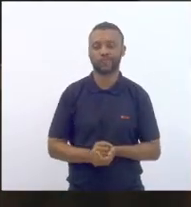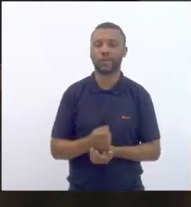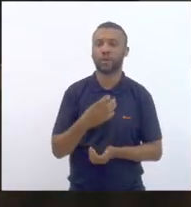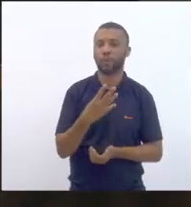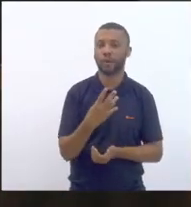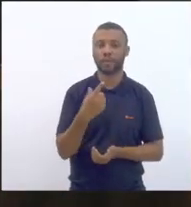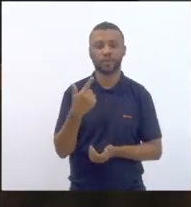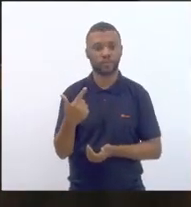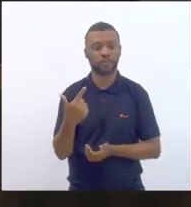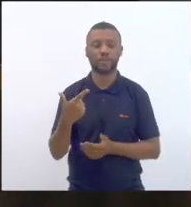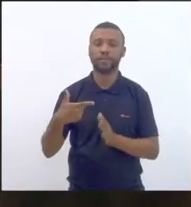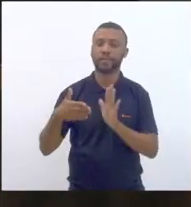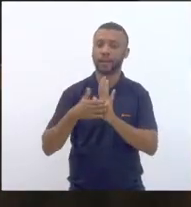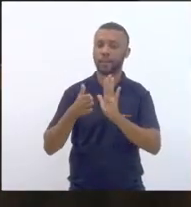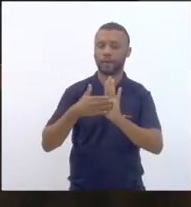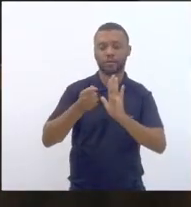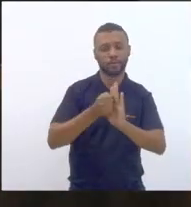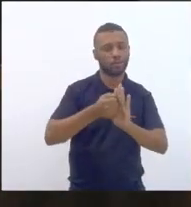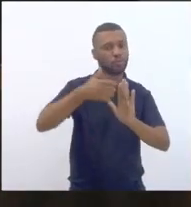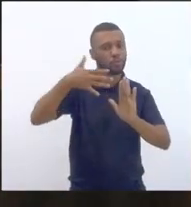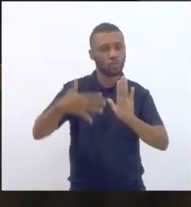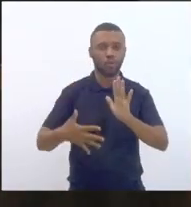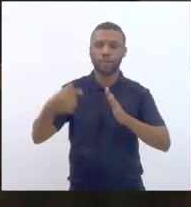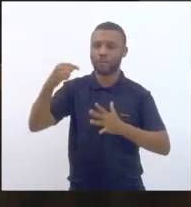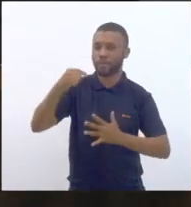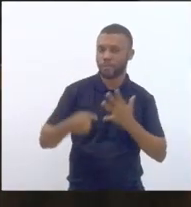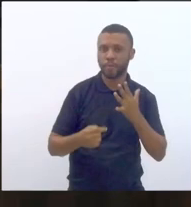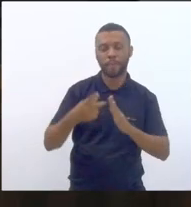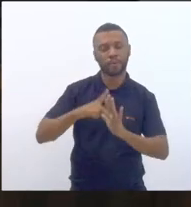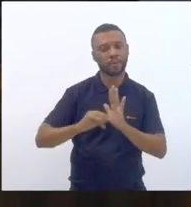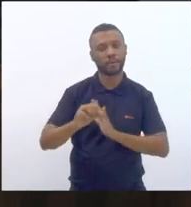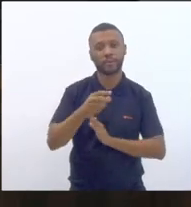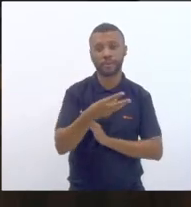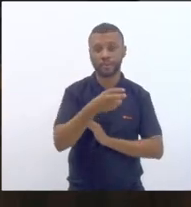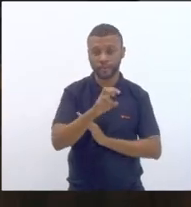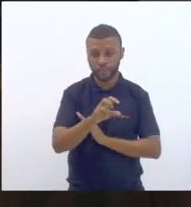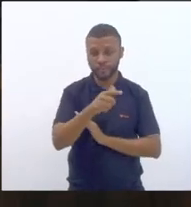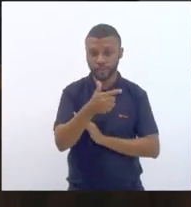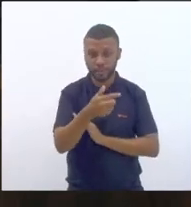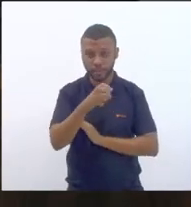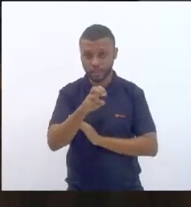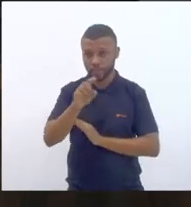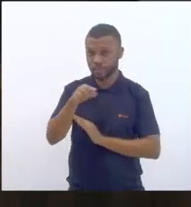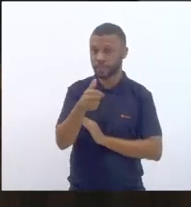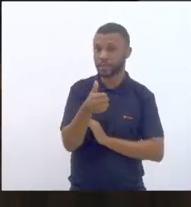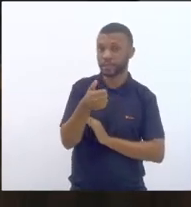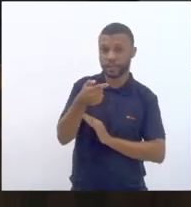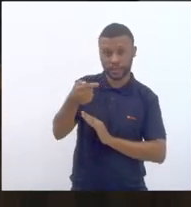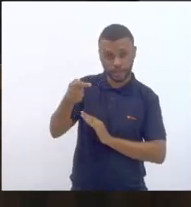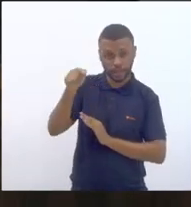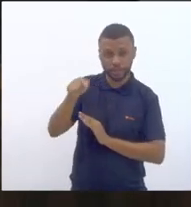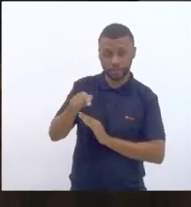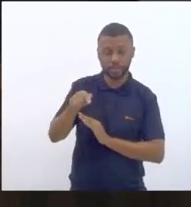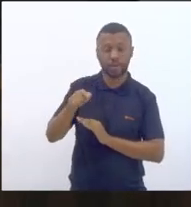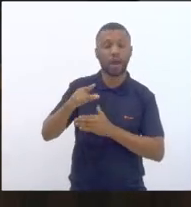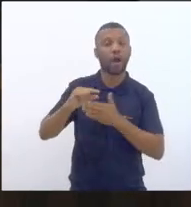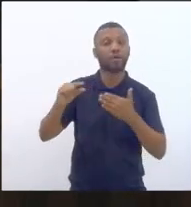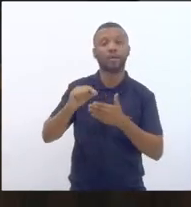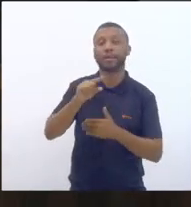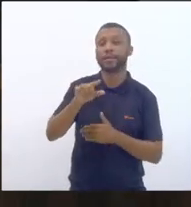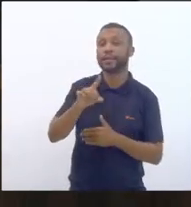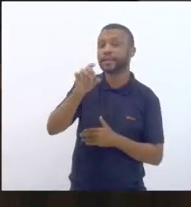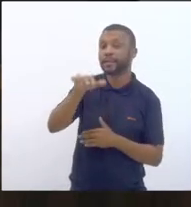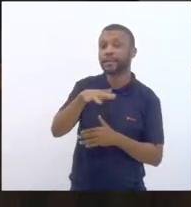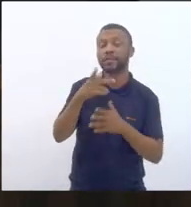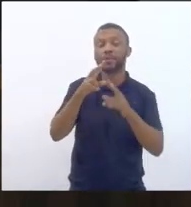42º da pauta, veto parcial aposto ao projeto de lei 35.25.17, de autoria da deputada Zeidan, que dispõe sobre o tombamento